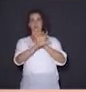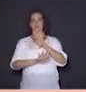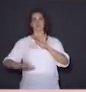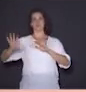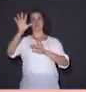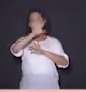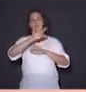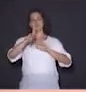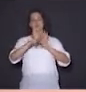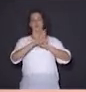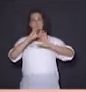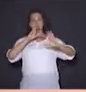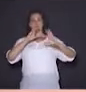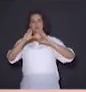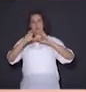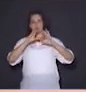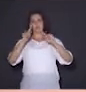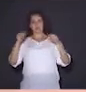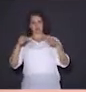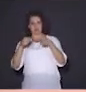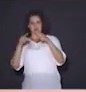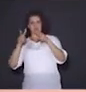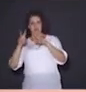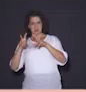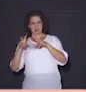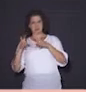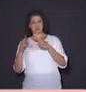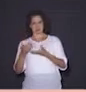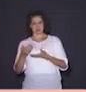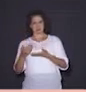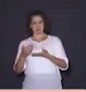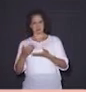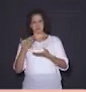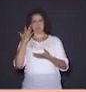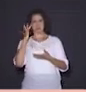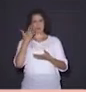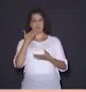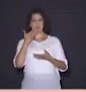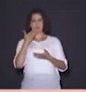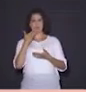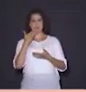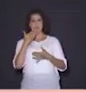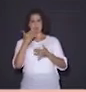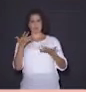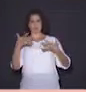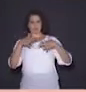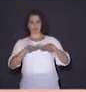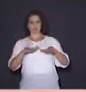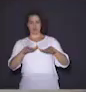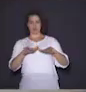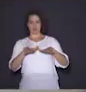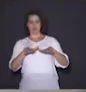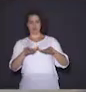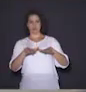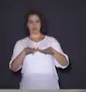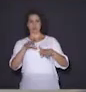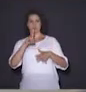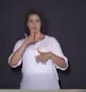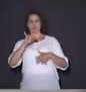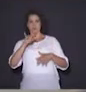tem a ver com toda essa temática não melhoraria a inclusão digital a outra pergunta de que lei